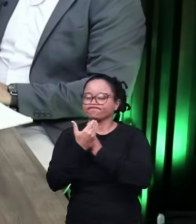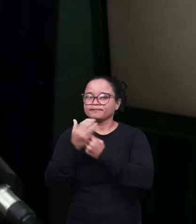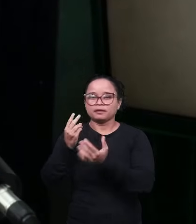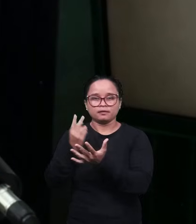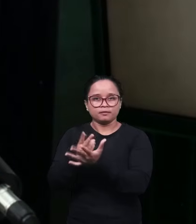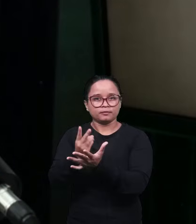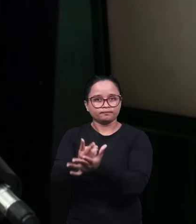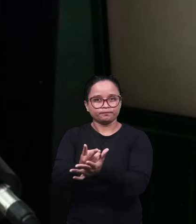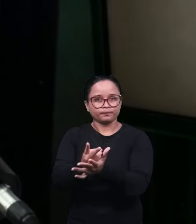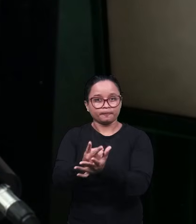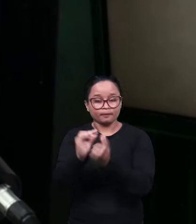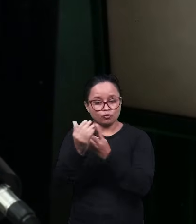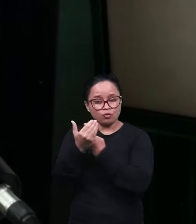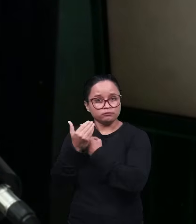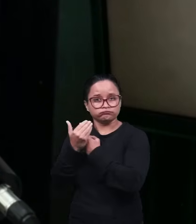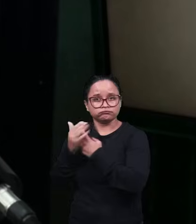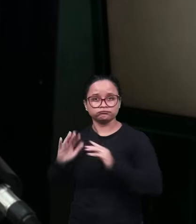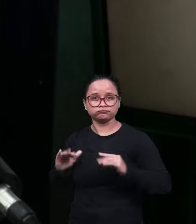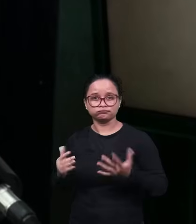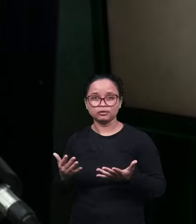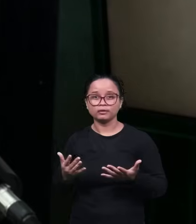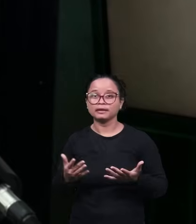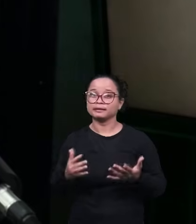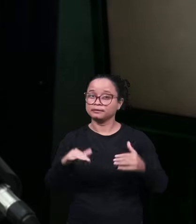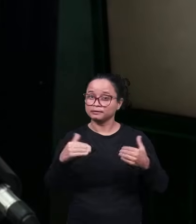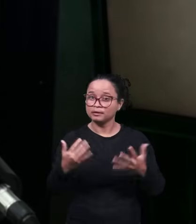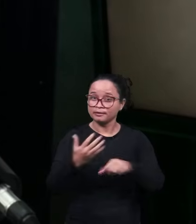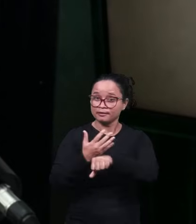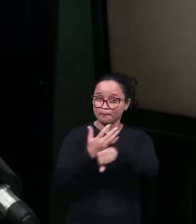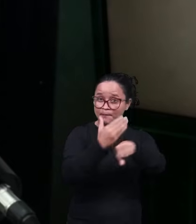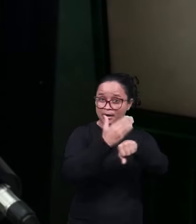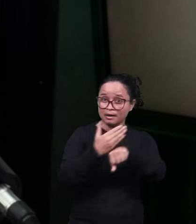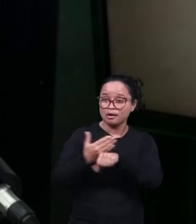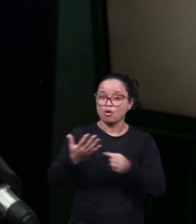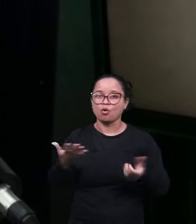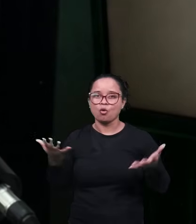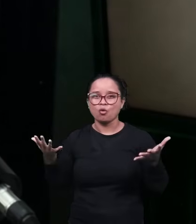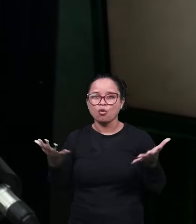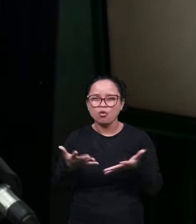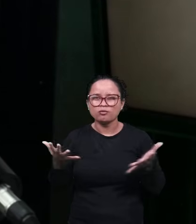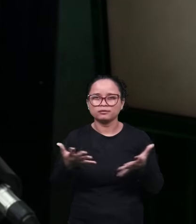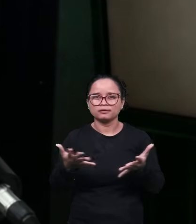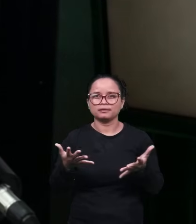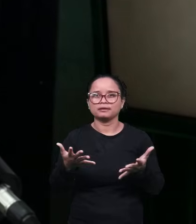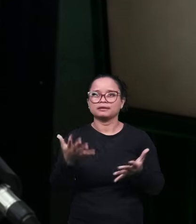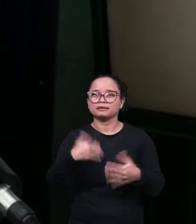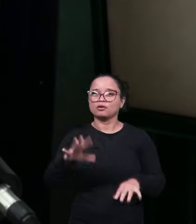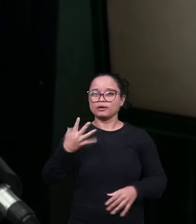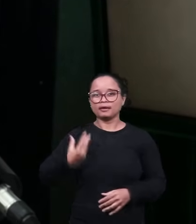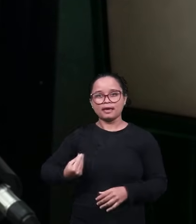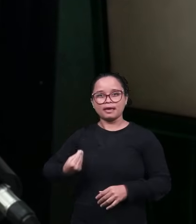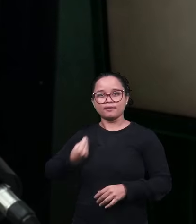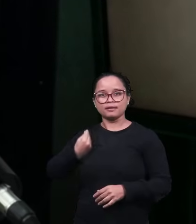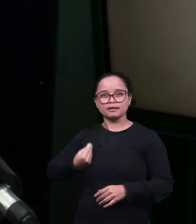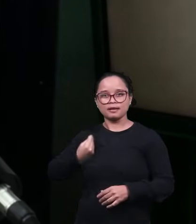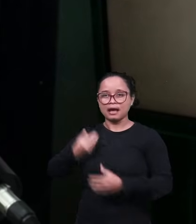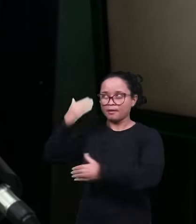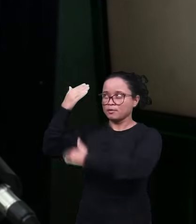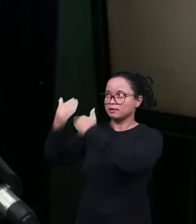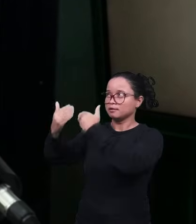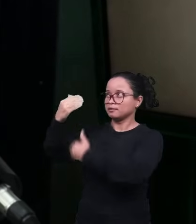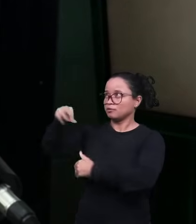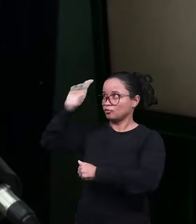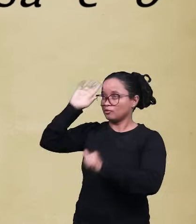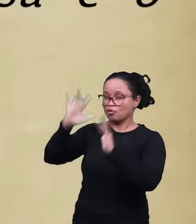que nos protege, que nos esconde. Então, a aplicabilidade disso nos dias de hoje é a presença viva do